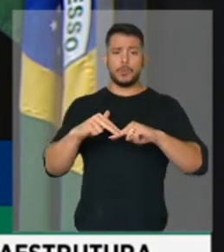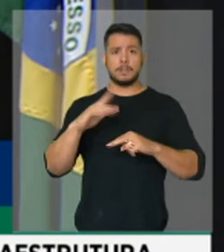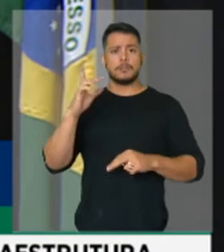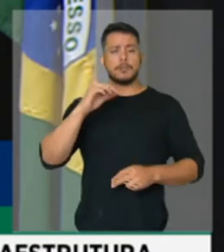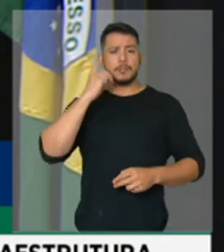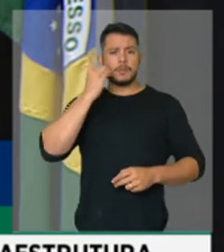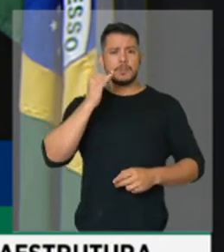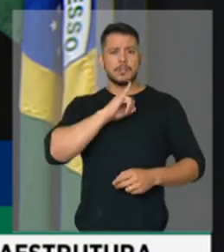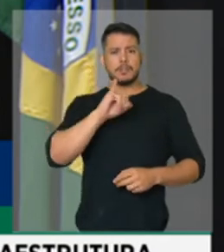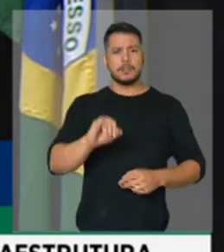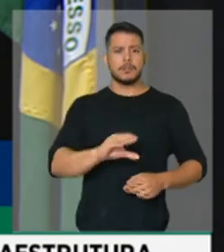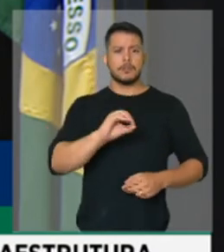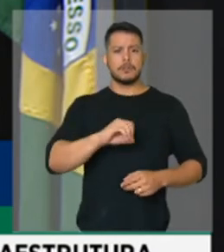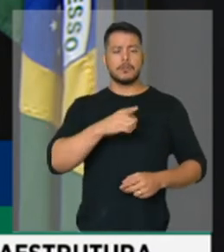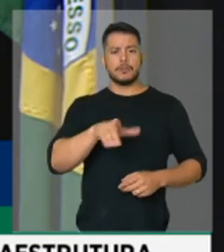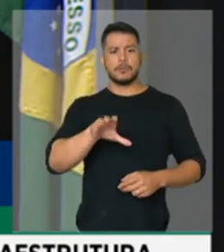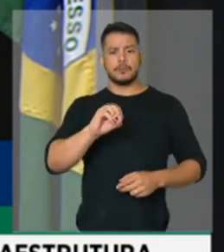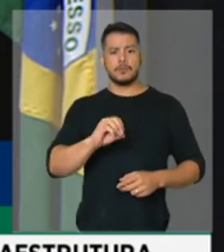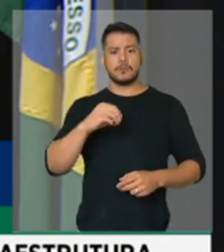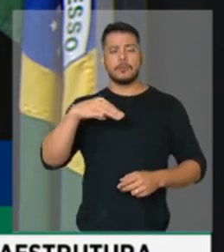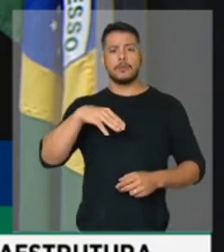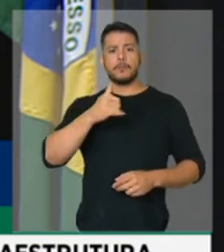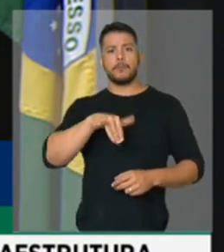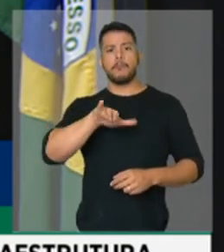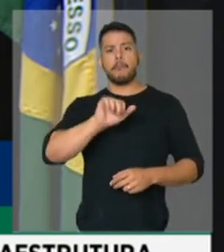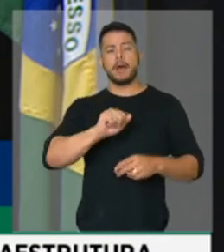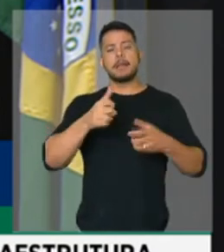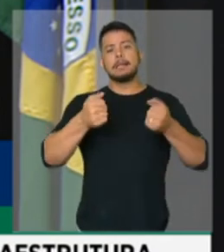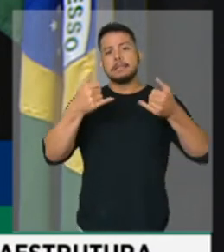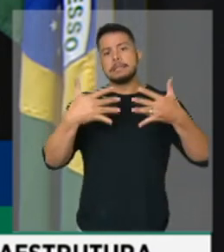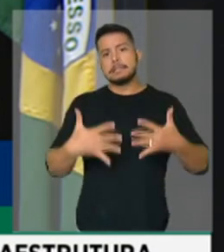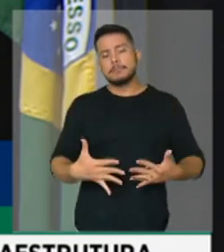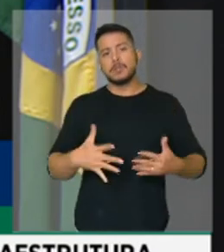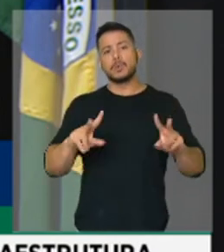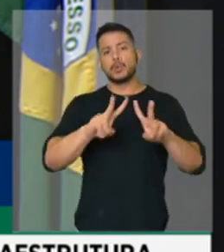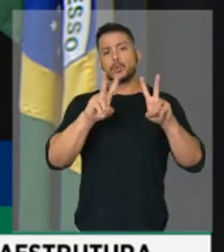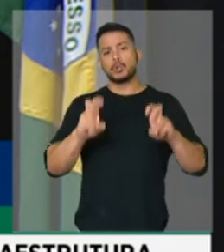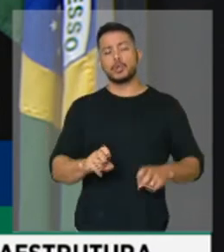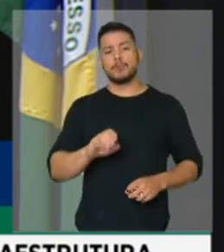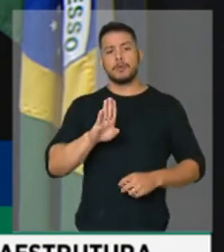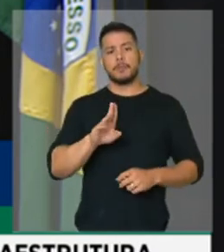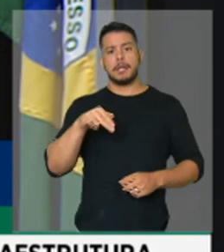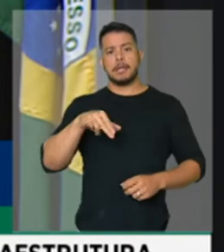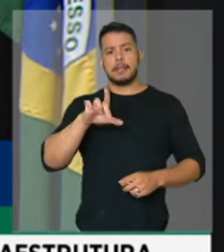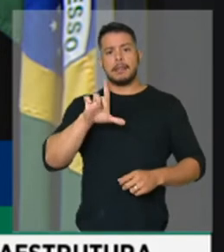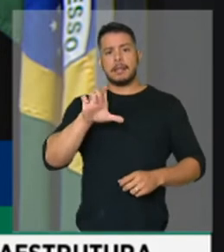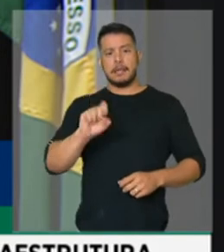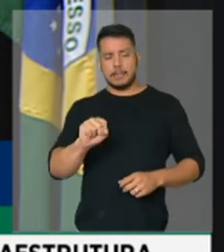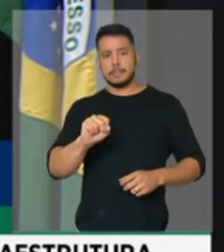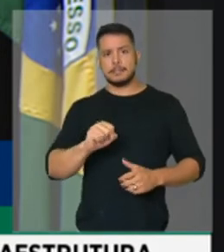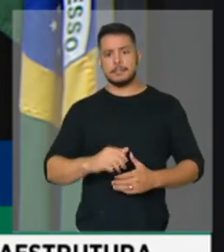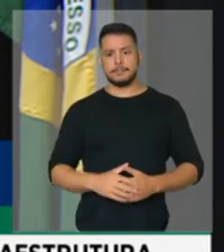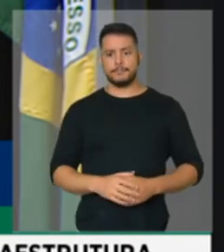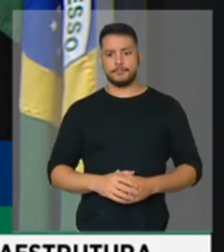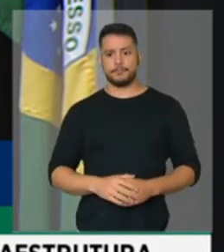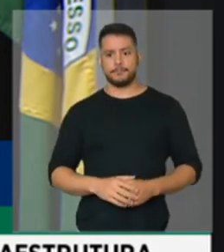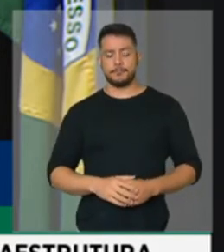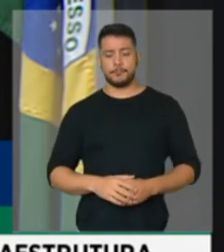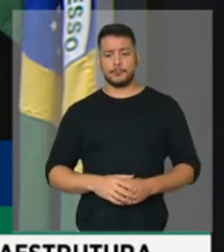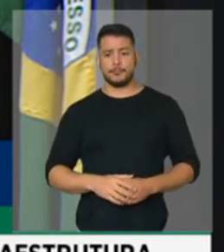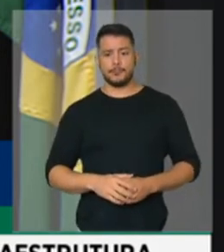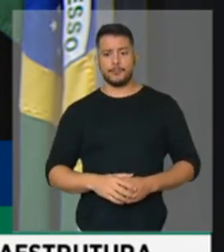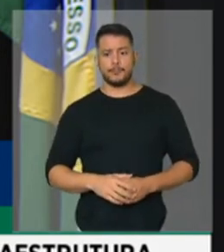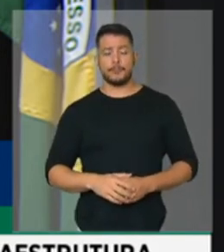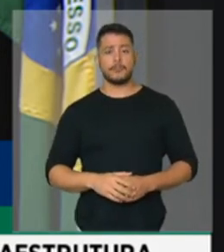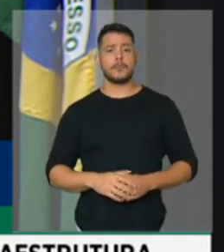pronunciamento sobre as funções do BNDES e outros bancos que nós saudamos representados pela BDE. A emenda